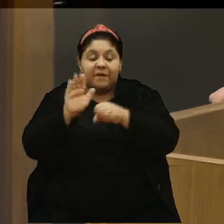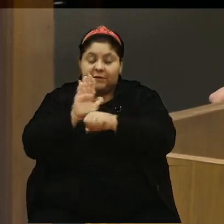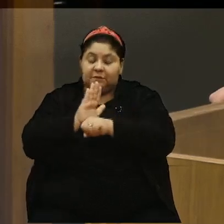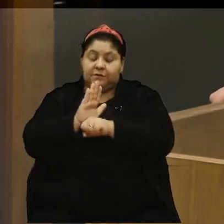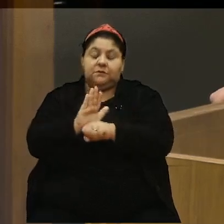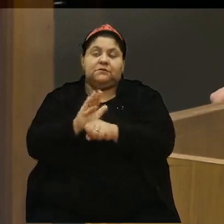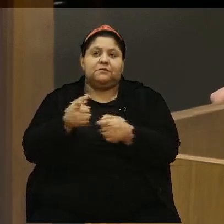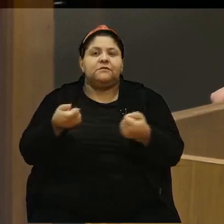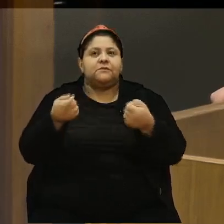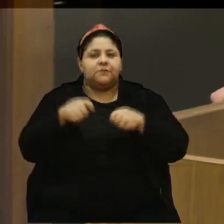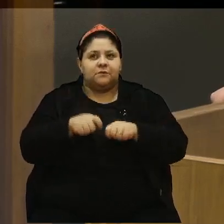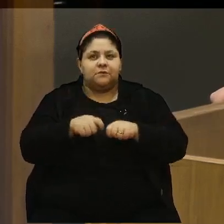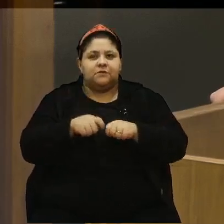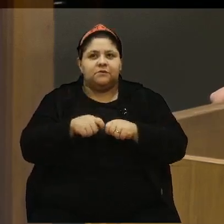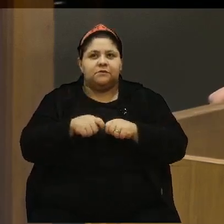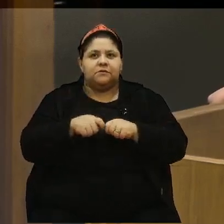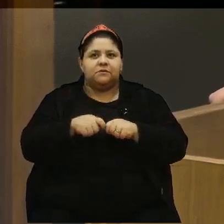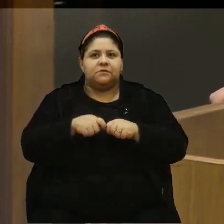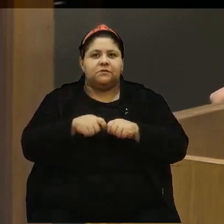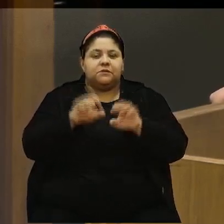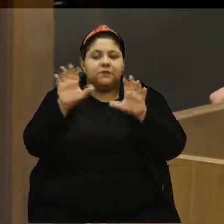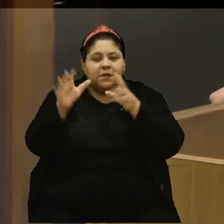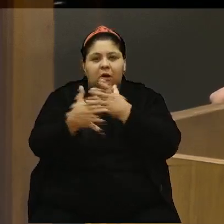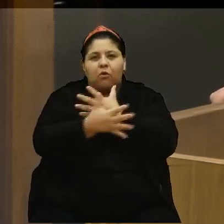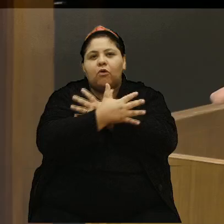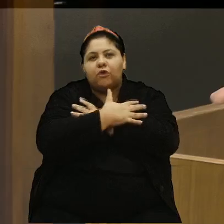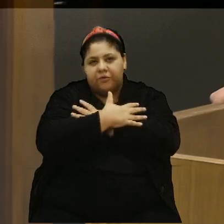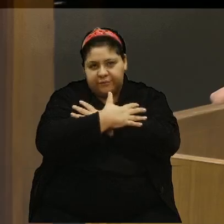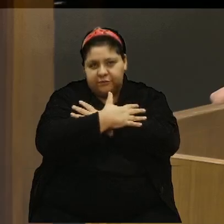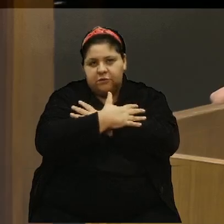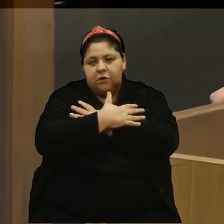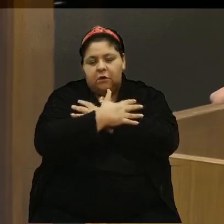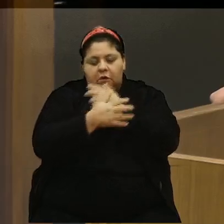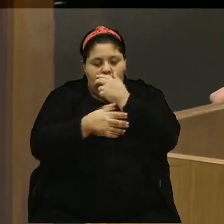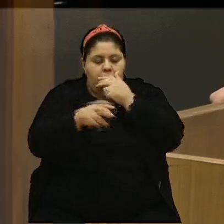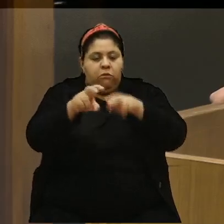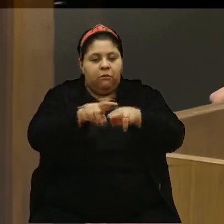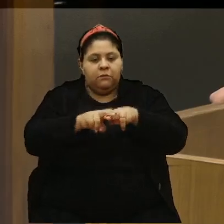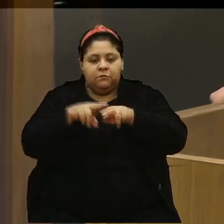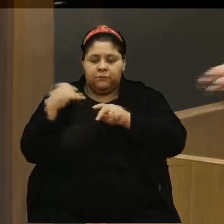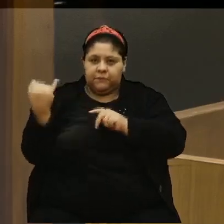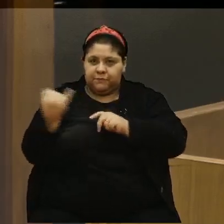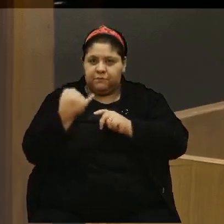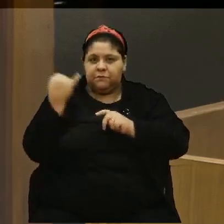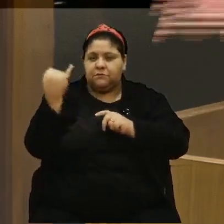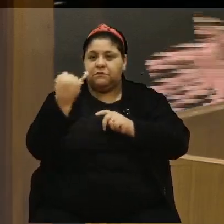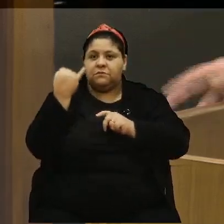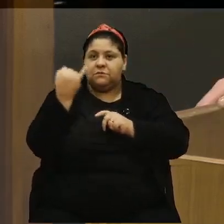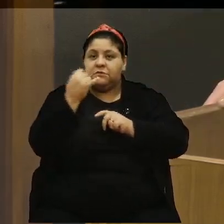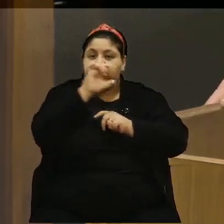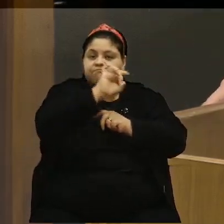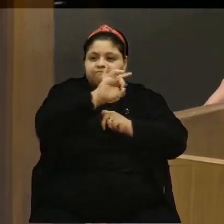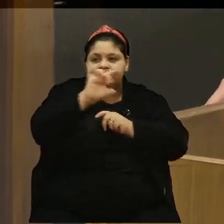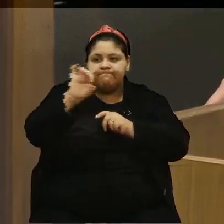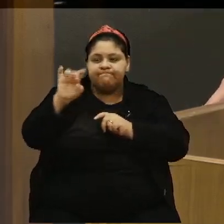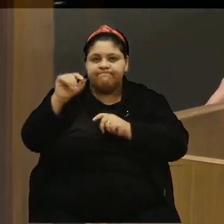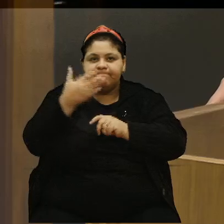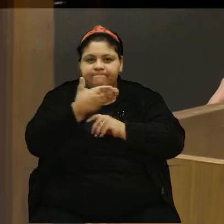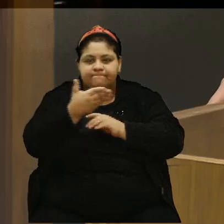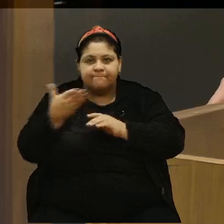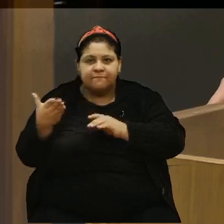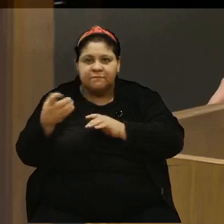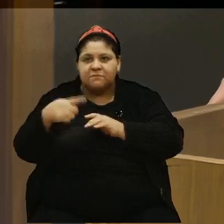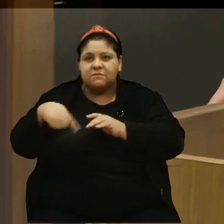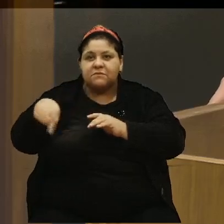ela precisa ser acolhida. E é por isso que é tão importante que cada vez mais a